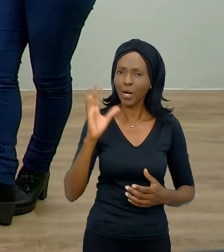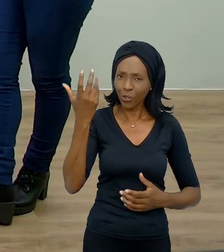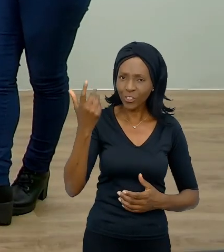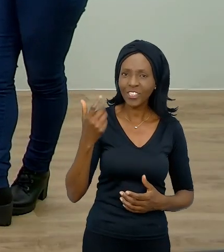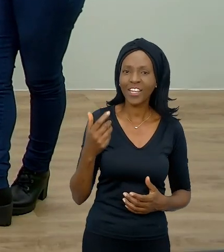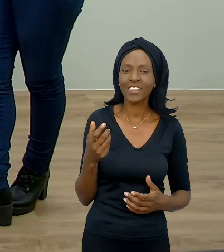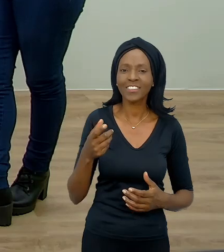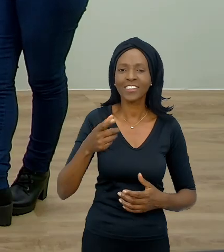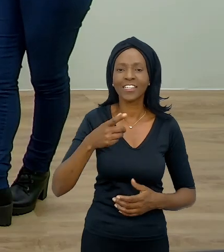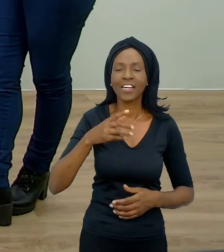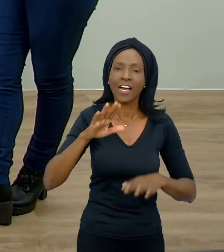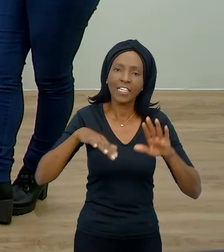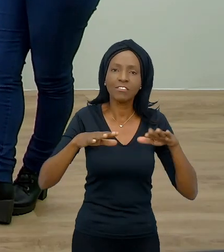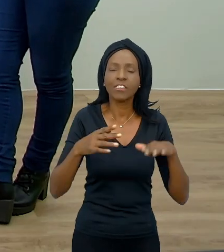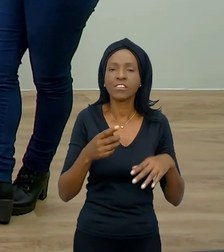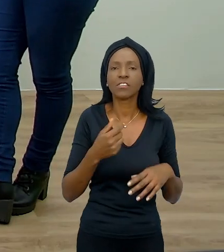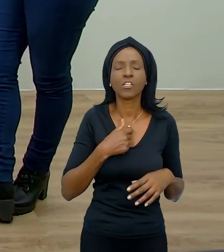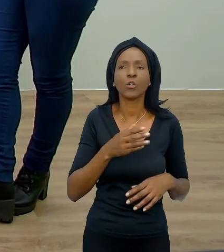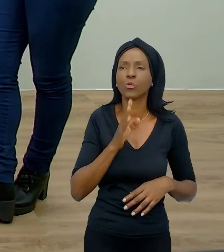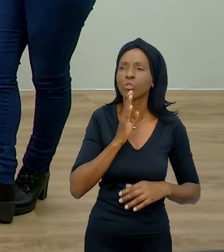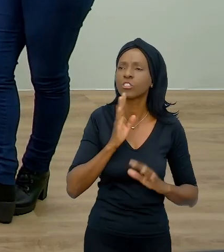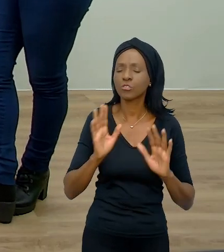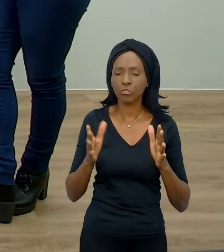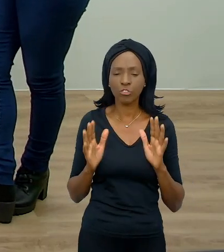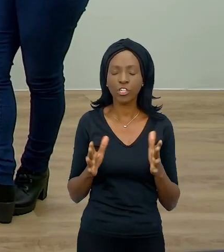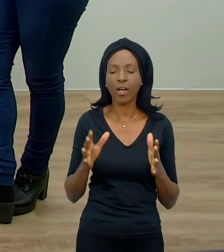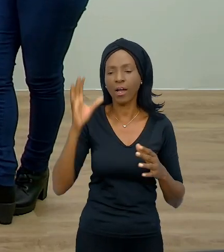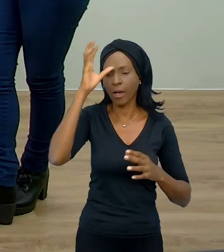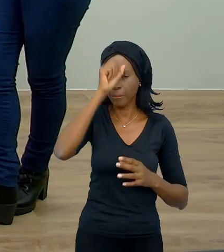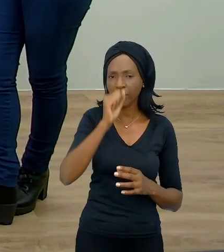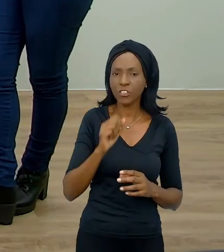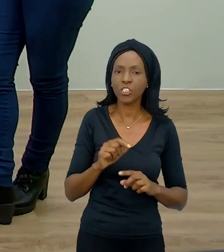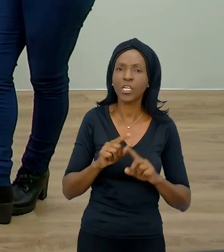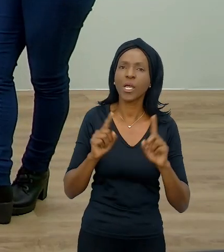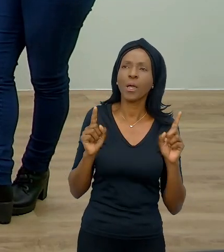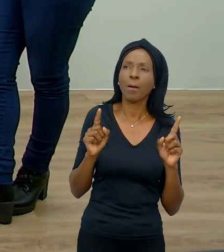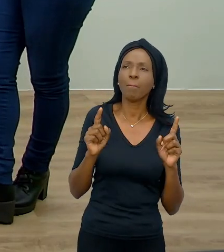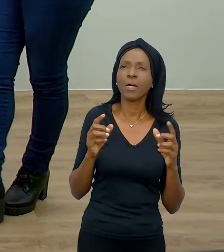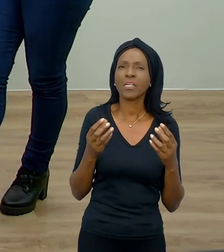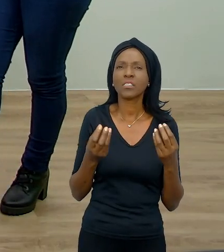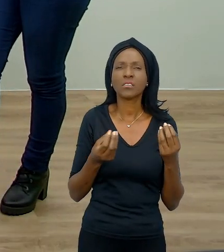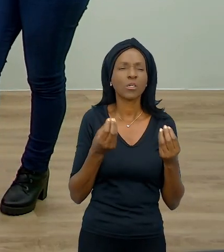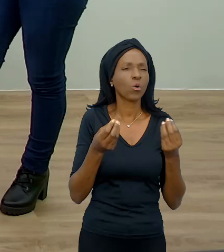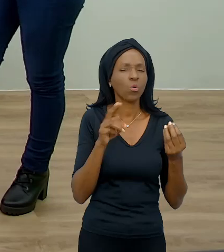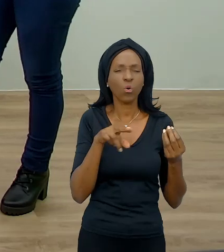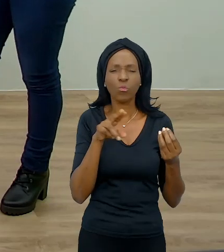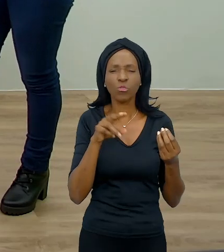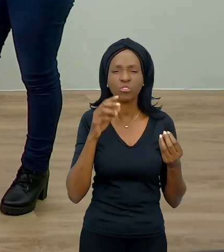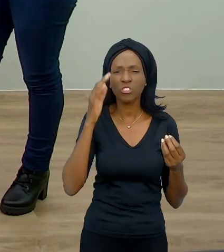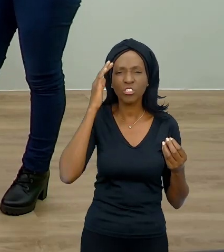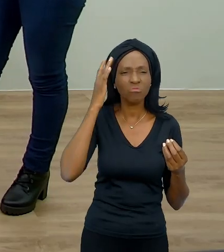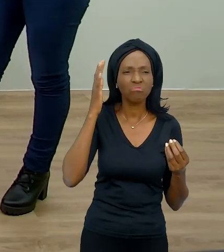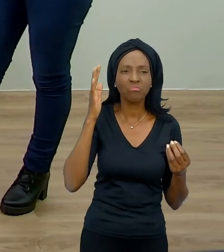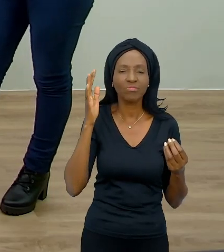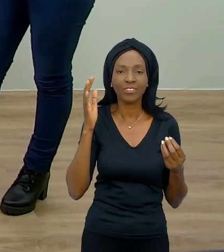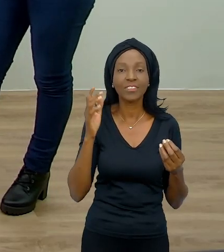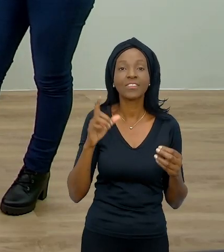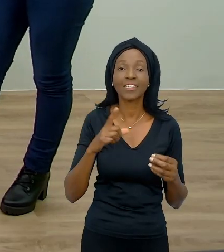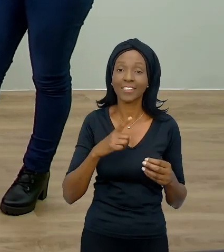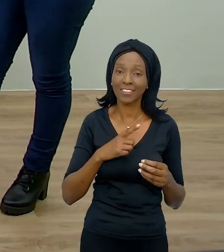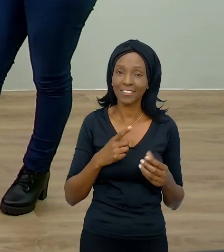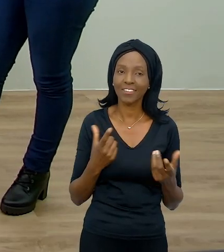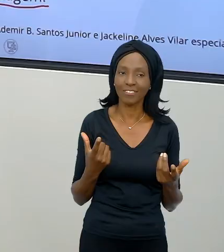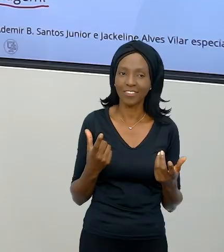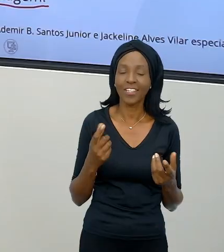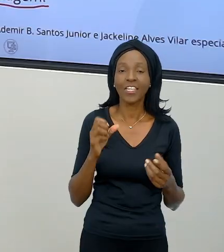detém um determinado conhecimento, aprende, mas não sabe muito bem o que fazer com aquilo? Então, essas respostas, elas